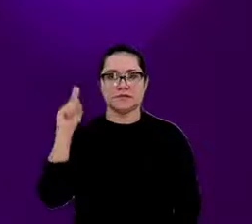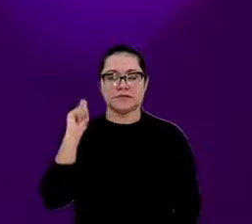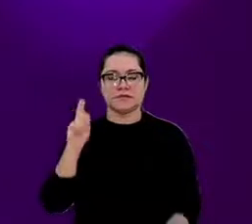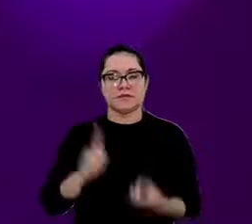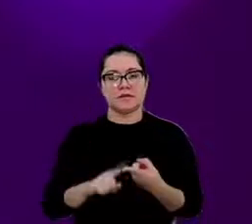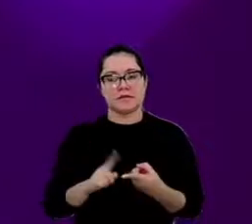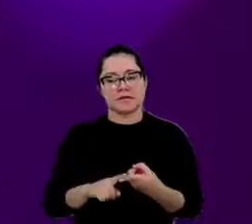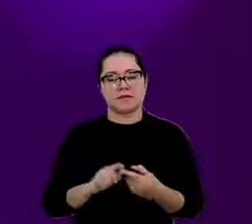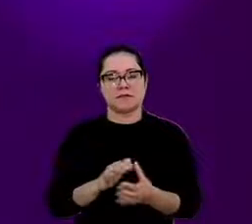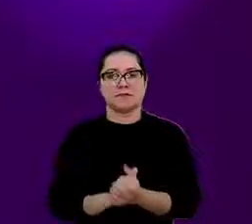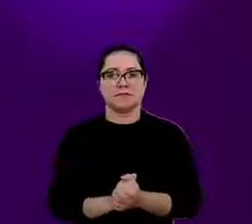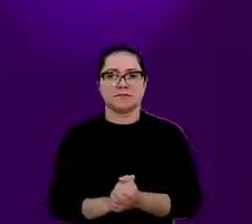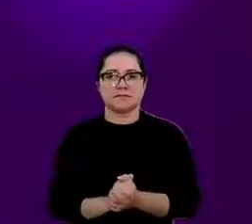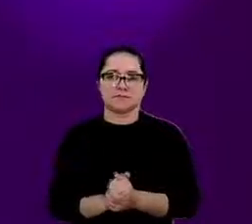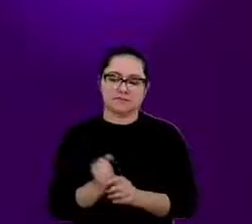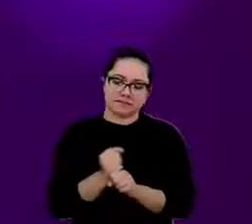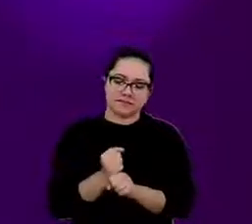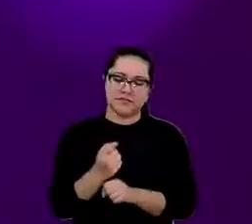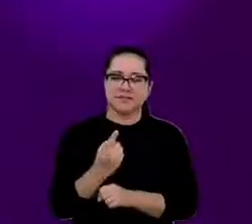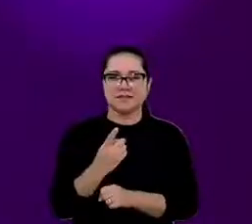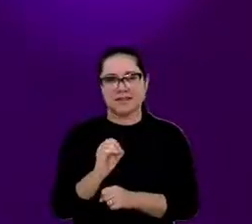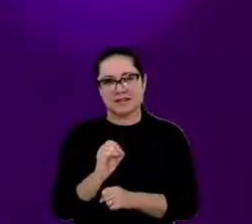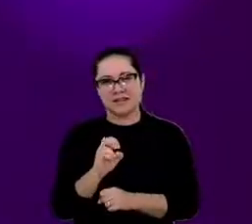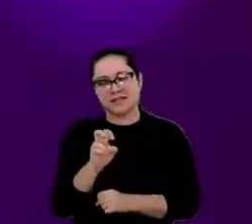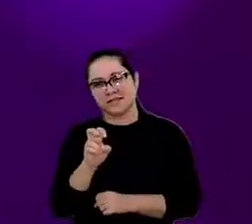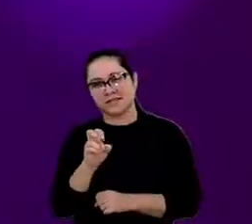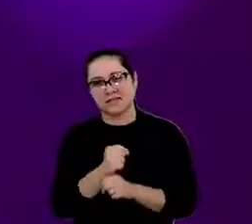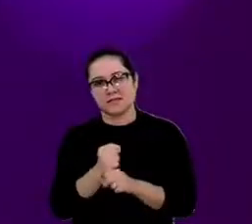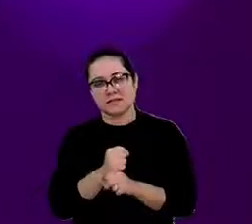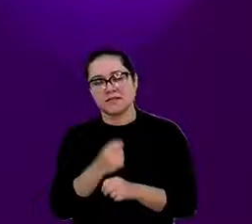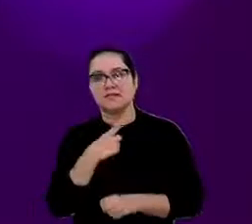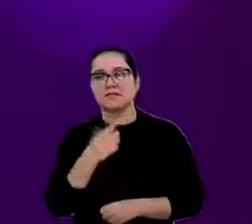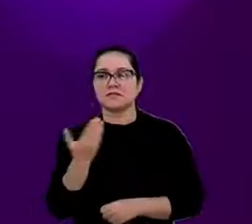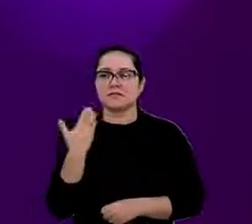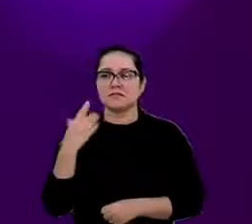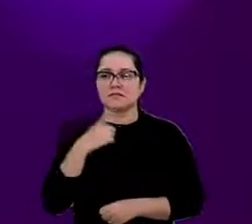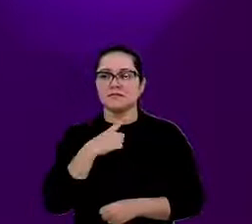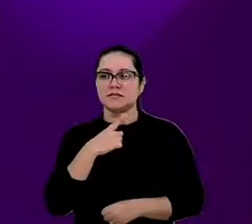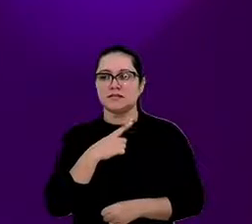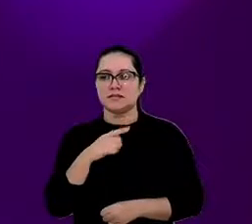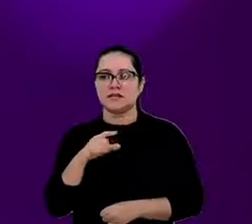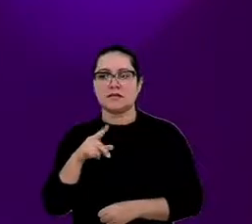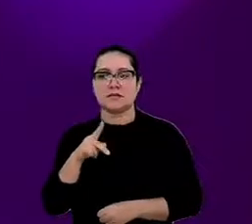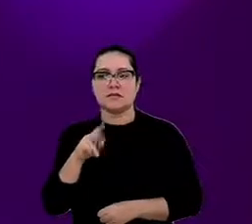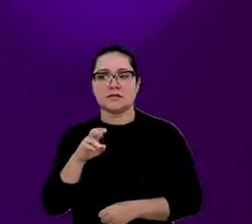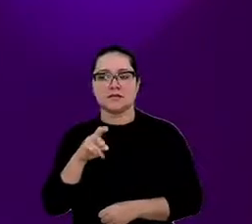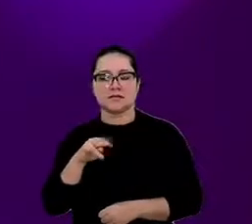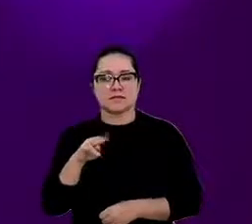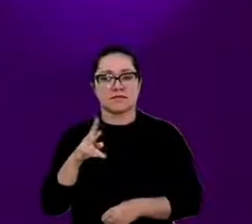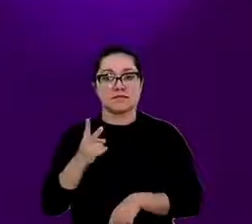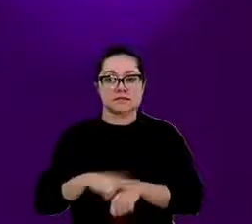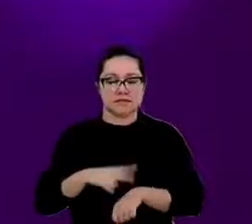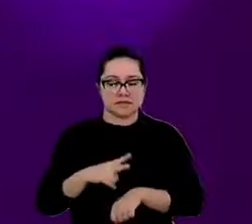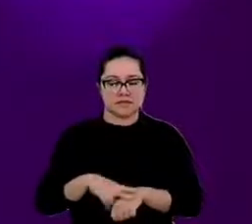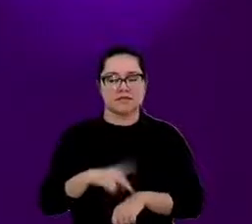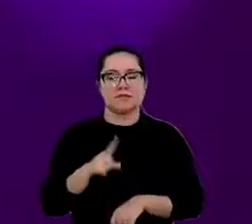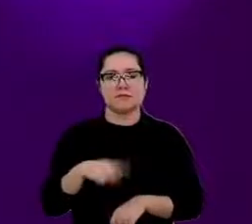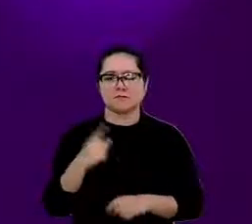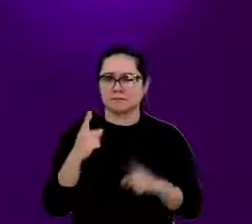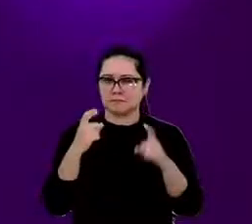últimos 5, 10 anos, as próteses mitrais, que são bem mais complexas, de tal forma que ao longo, né,